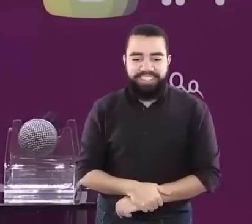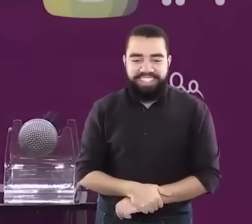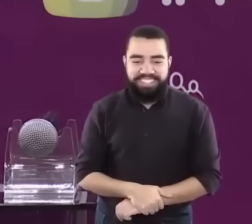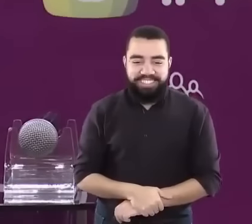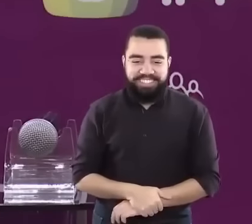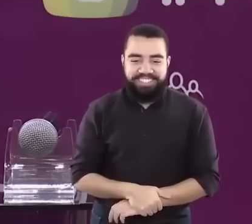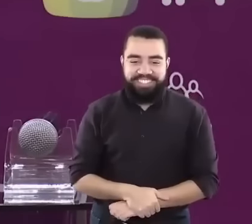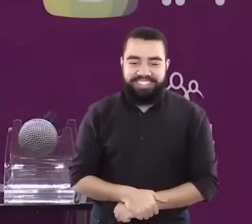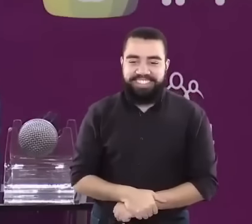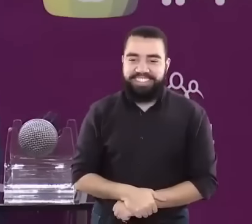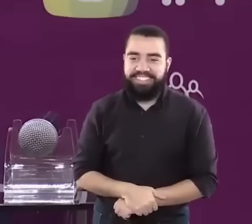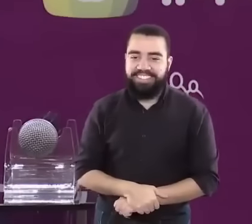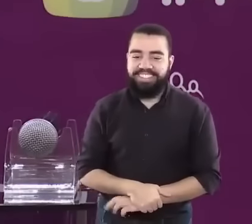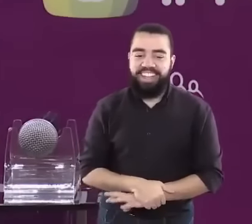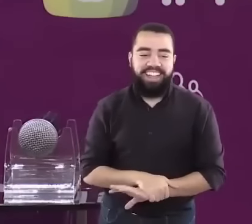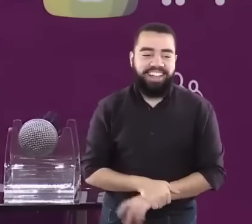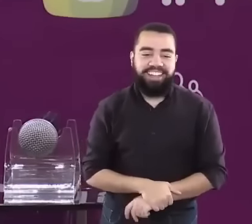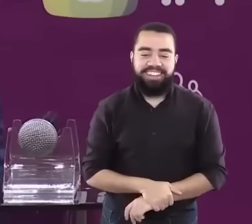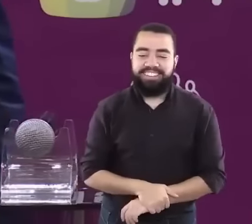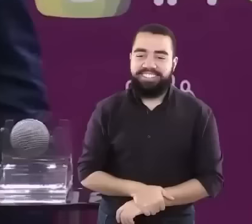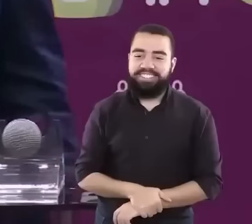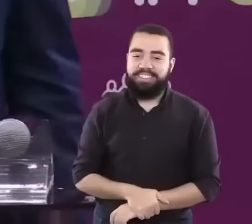62 Salmo